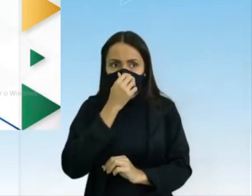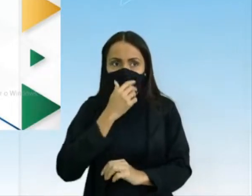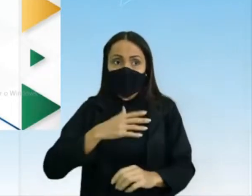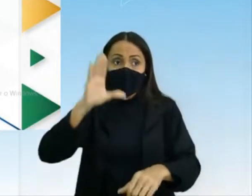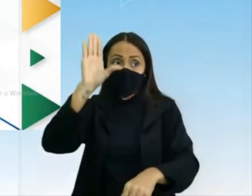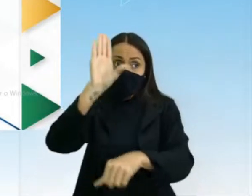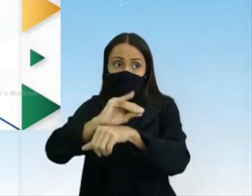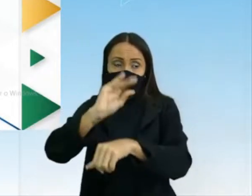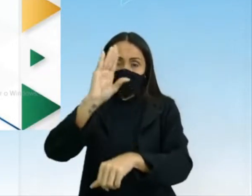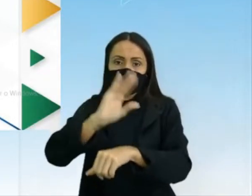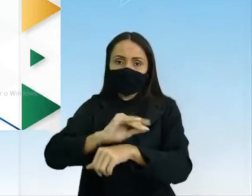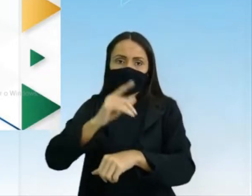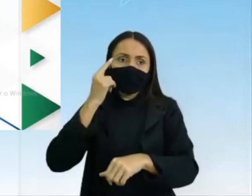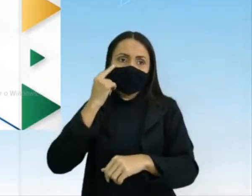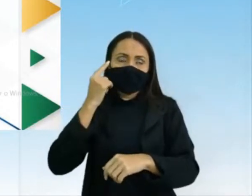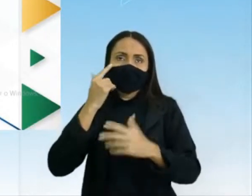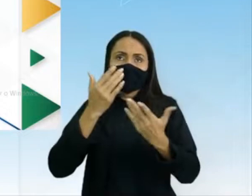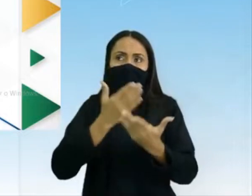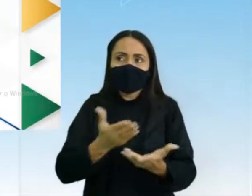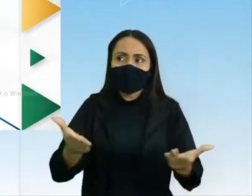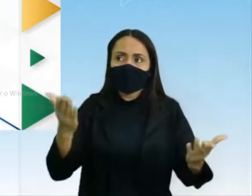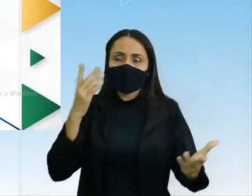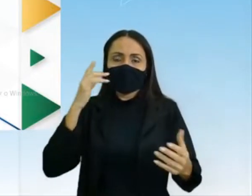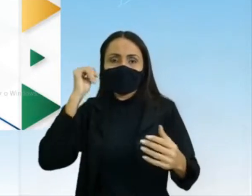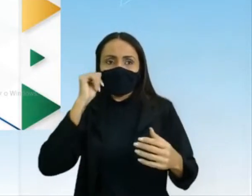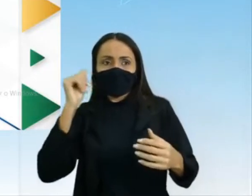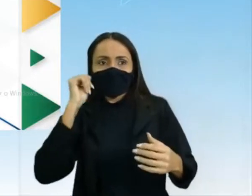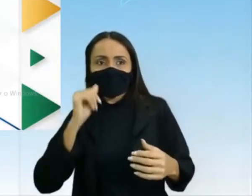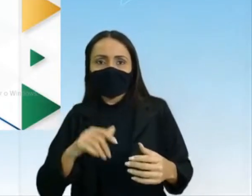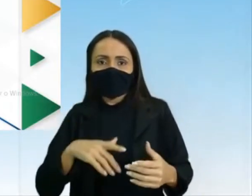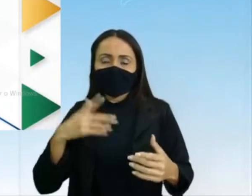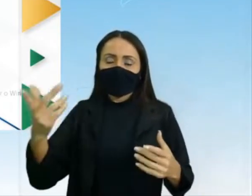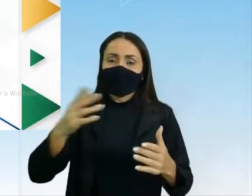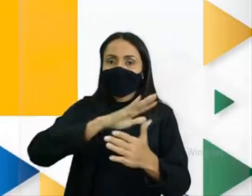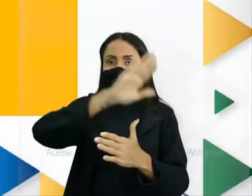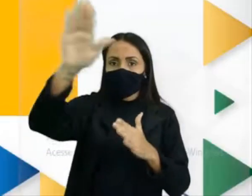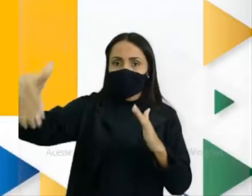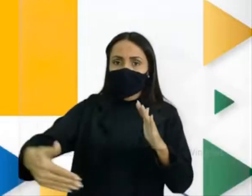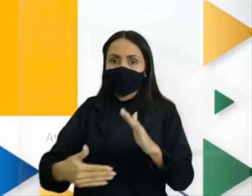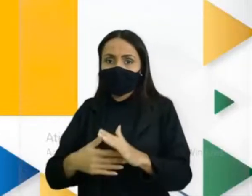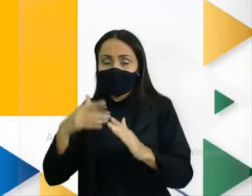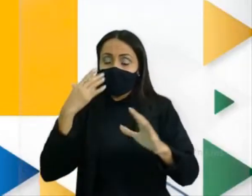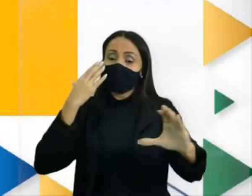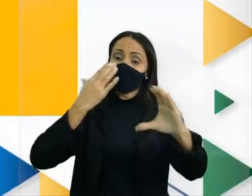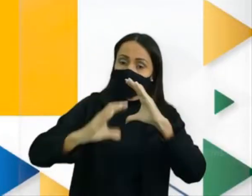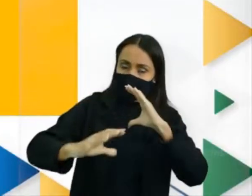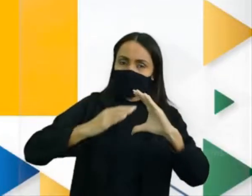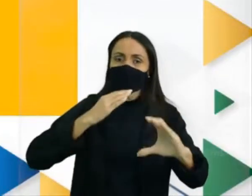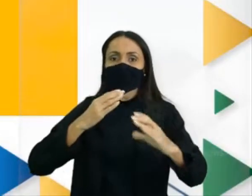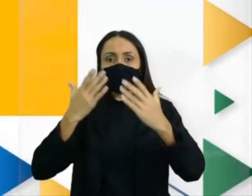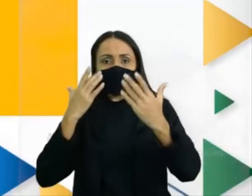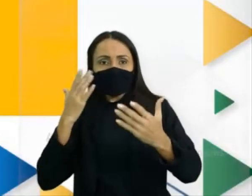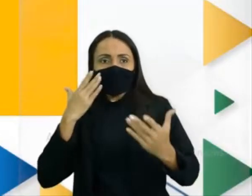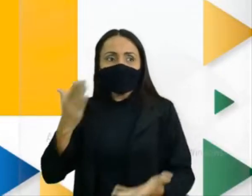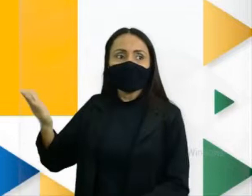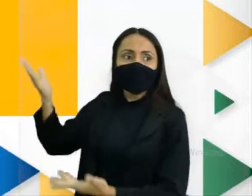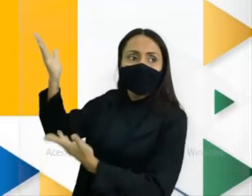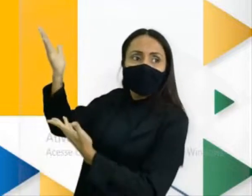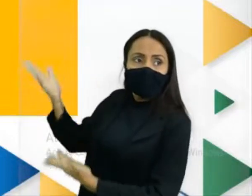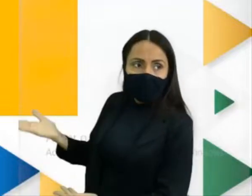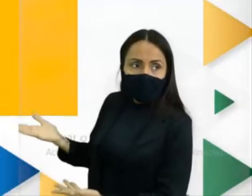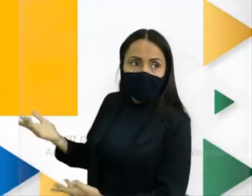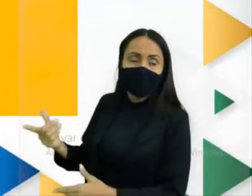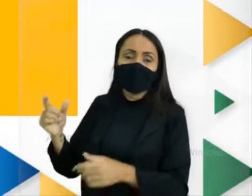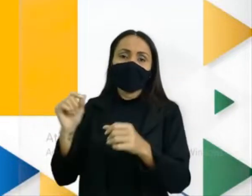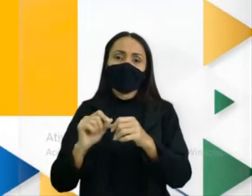retrato aí, não é isso? A fotografia de uma mulher. Então tudo isso está comunicando que é justamente o quê?